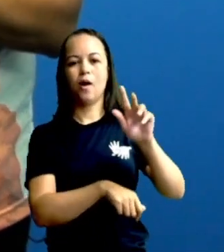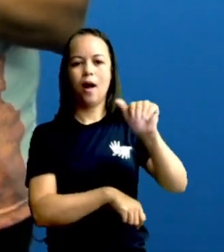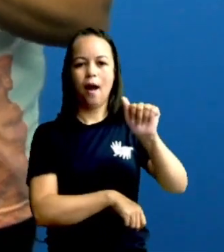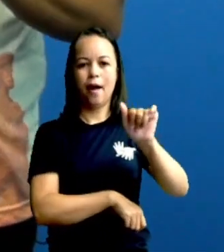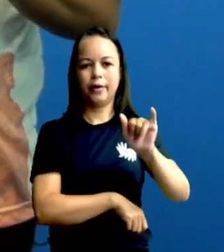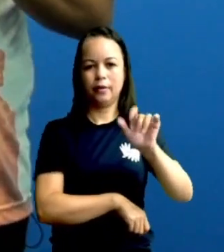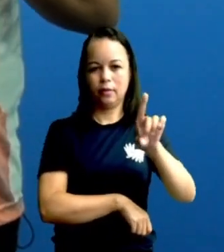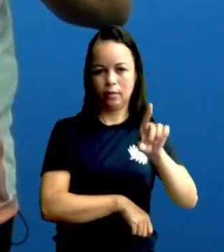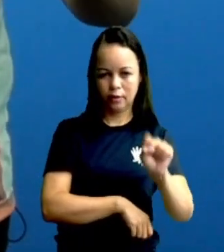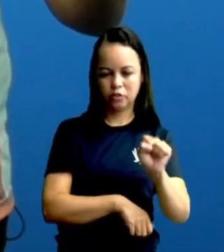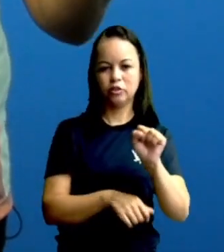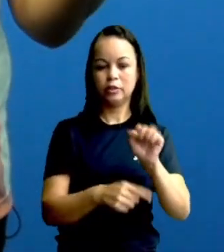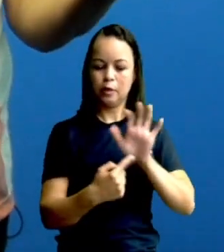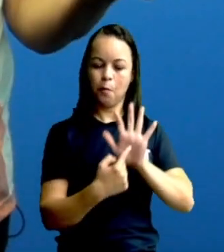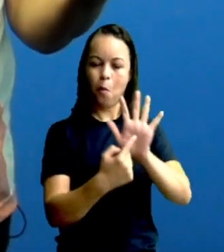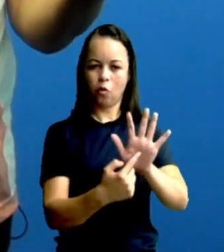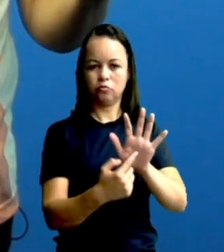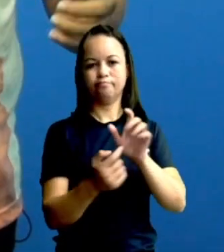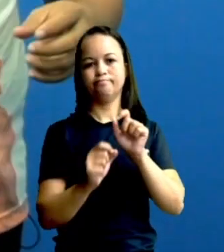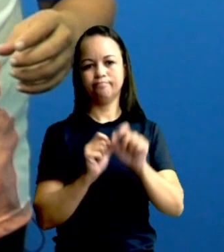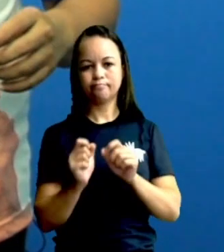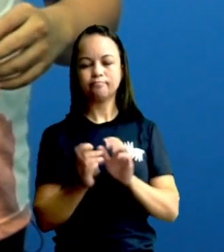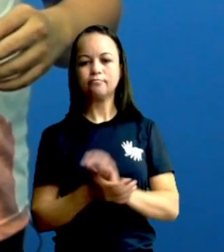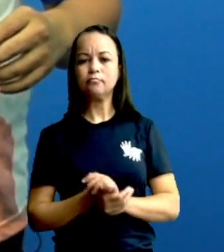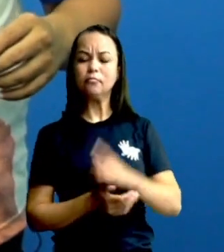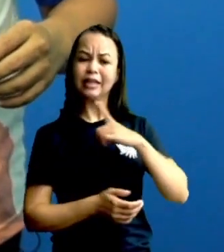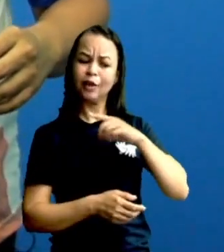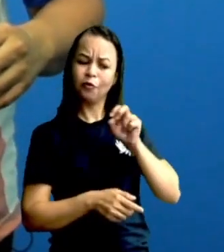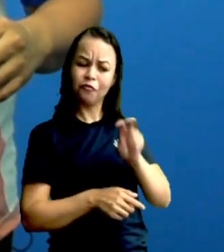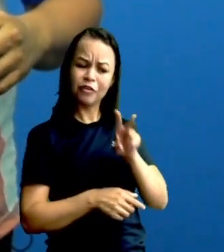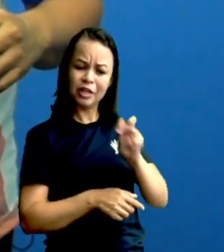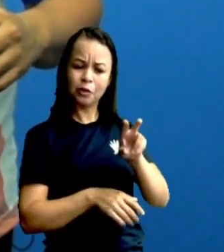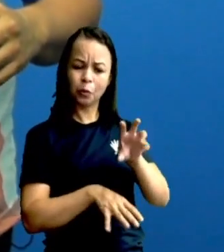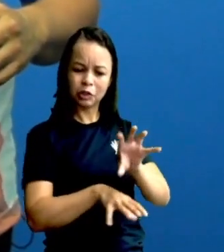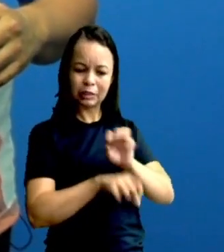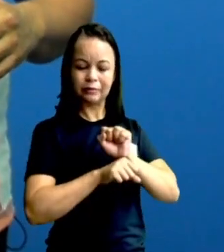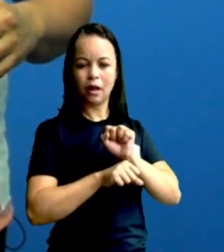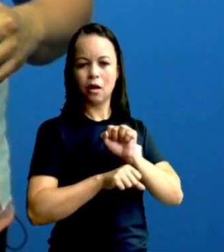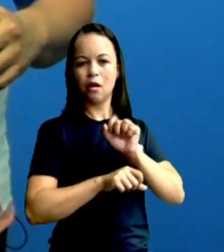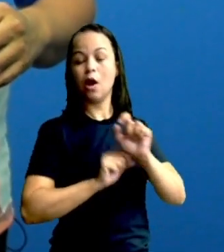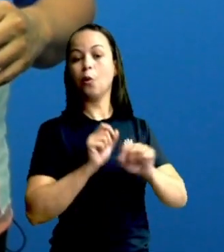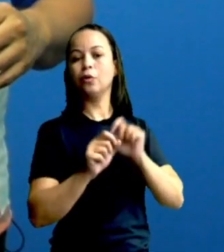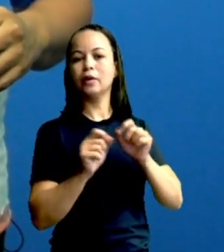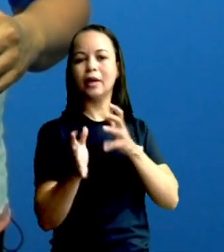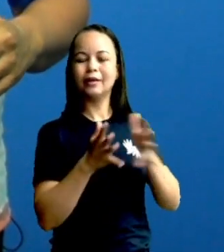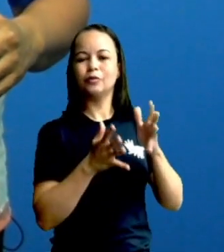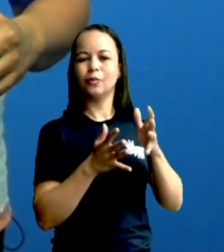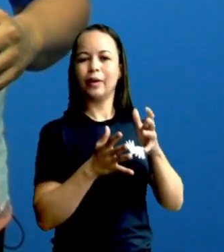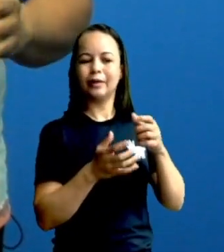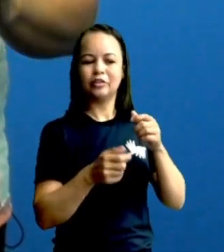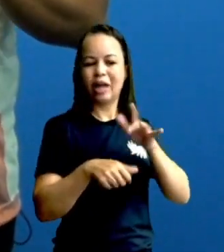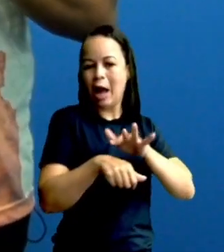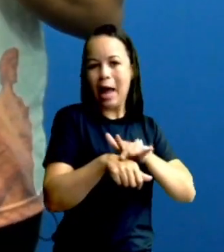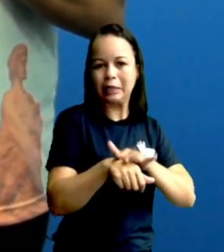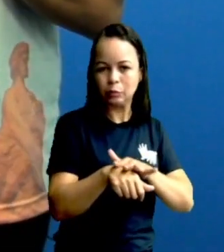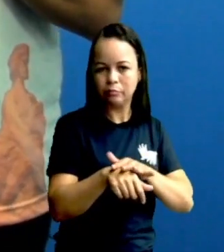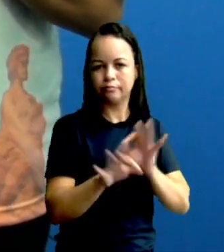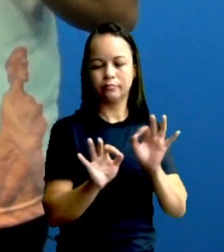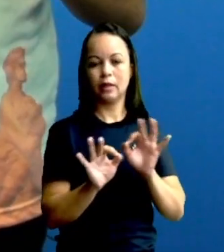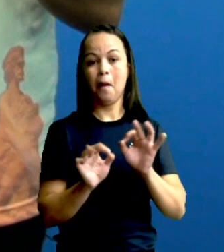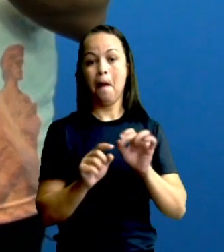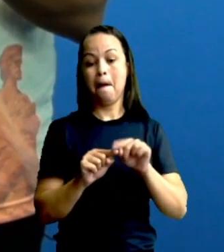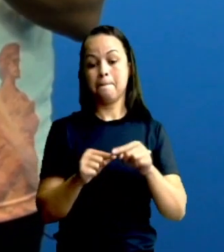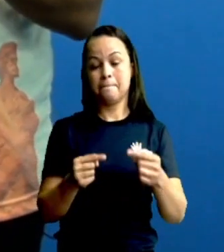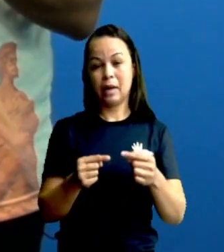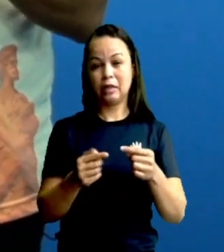dita. Por quê? Ter o vírus necessariamente não quer dizer que a pessoa está com a doença. E